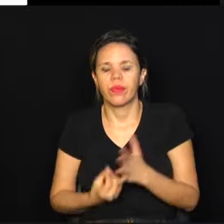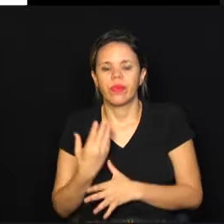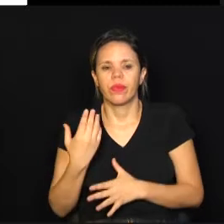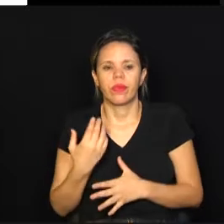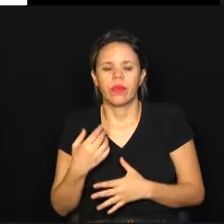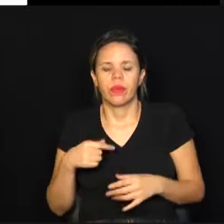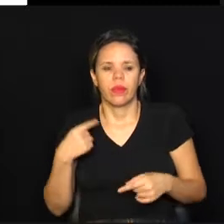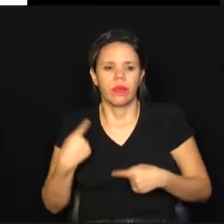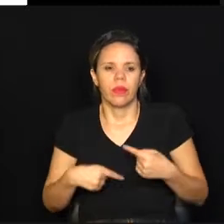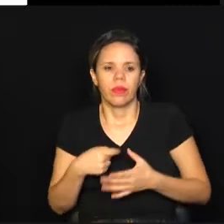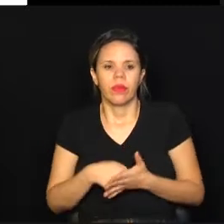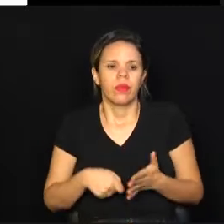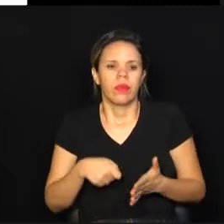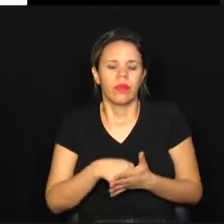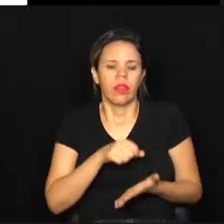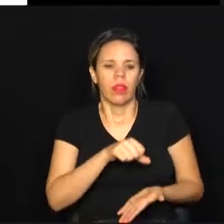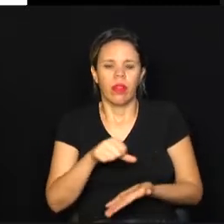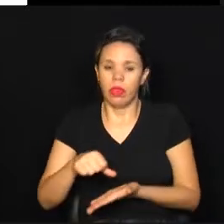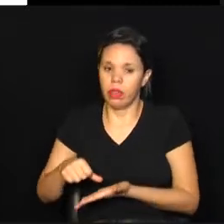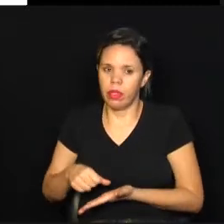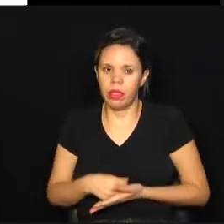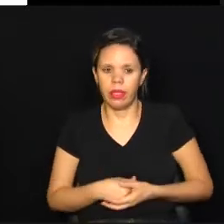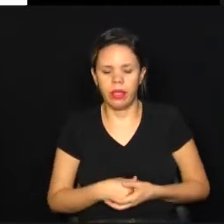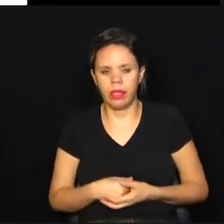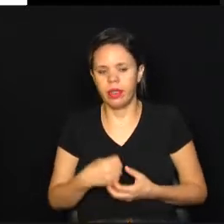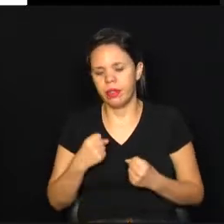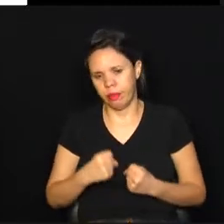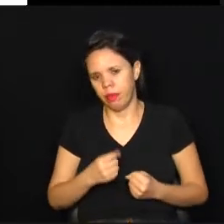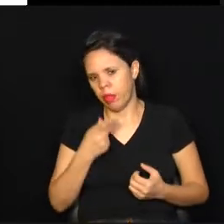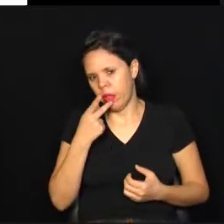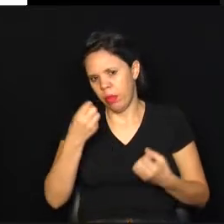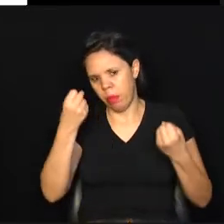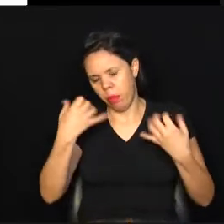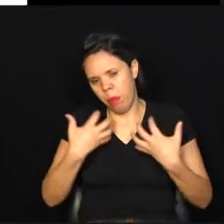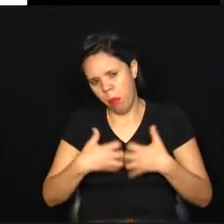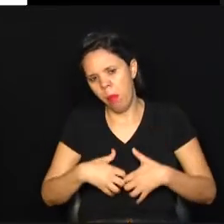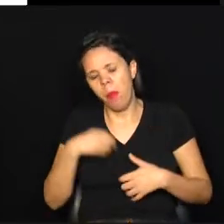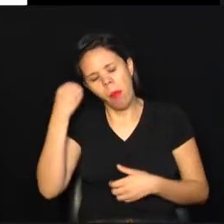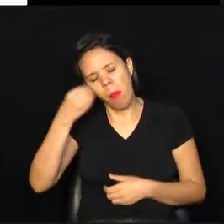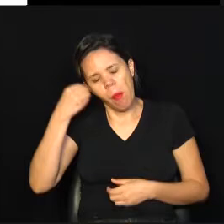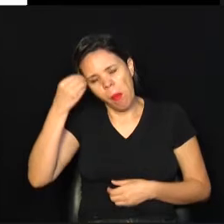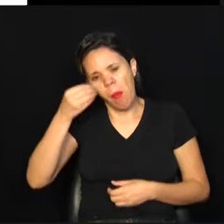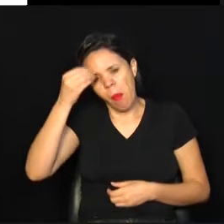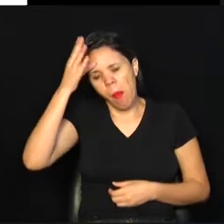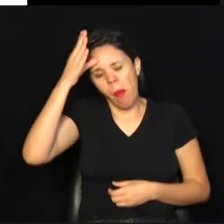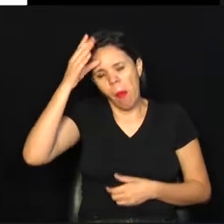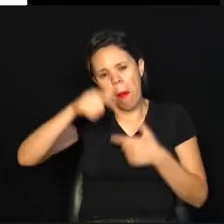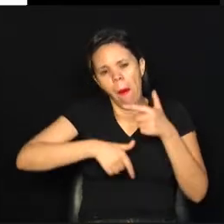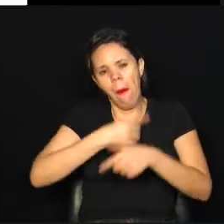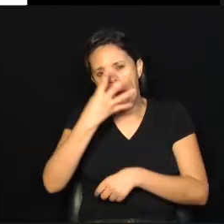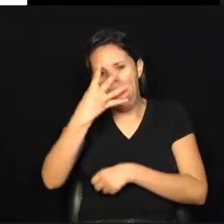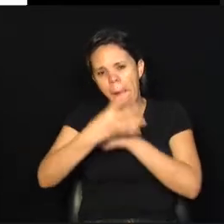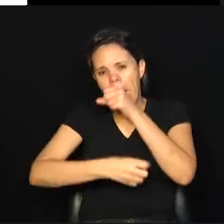conduzindo políticas locais. E aí eu posso falar disso com bastante experiência, porque eu trabalhei 4 anos em Santo André,